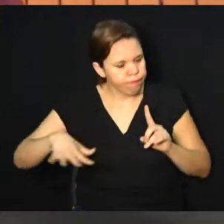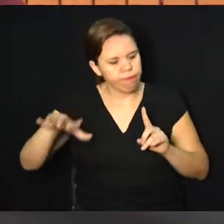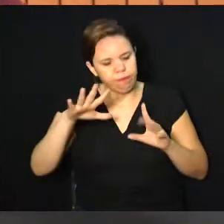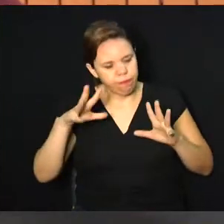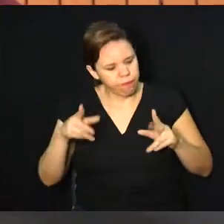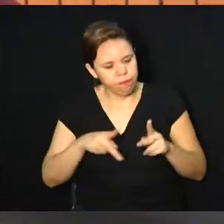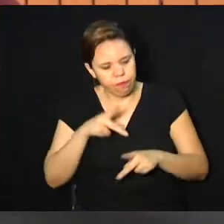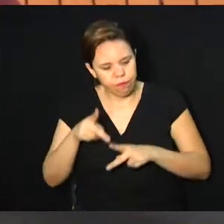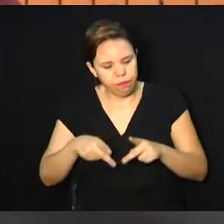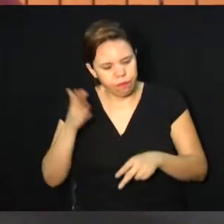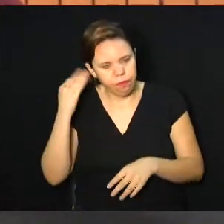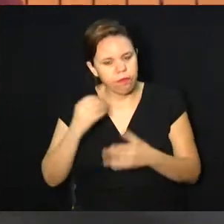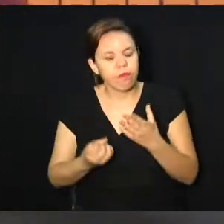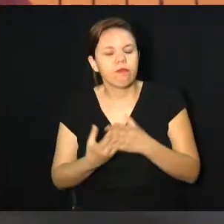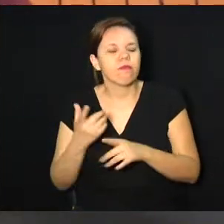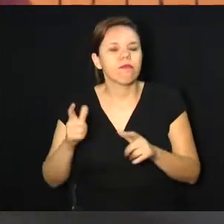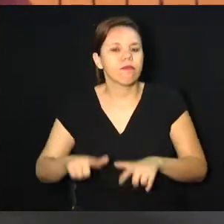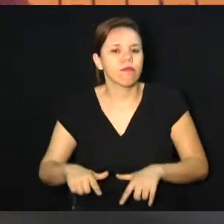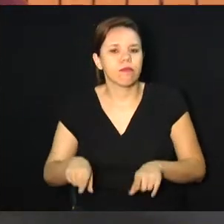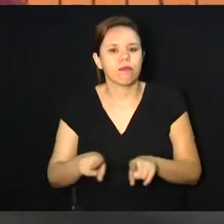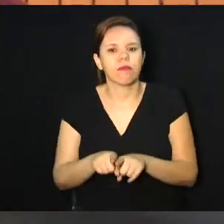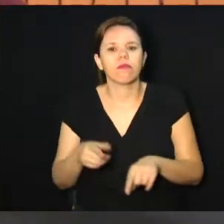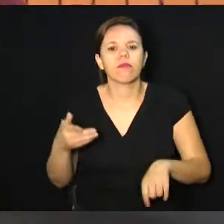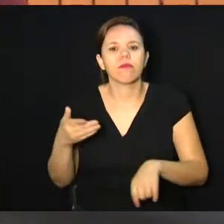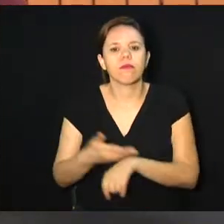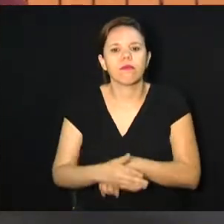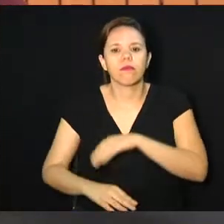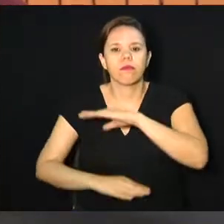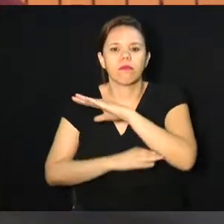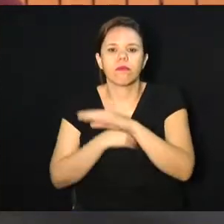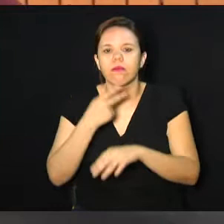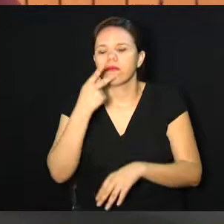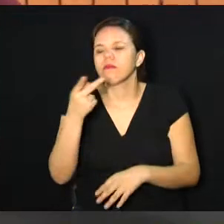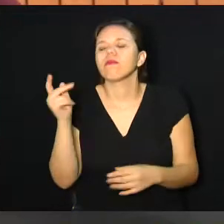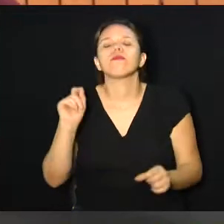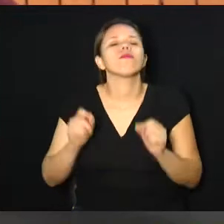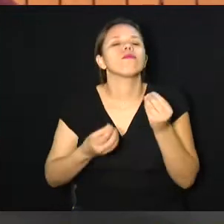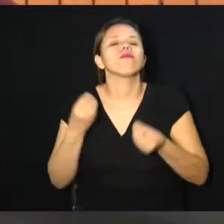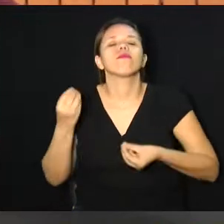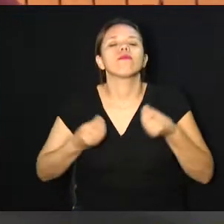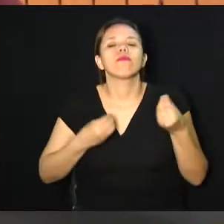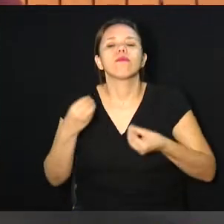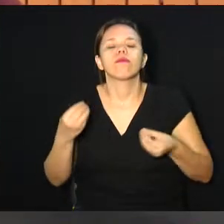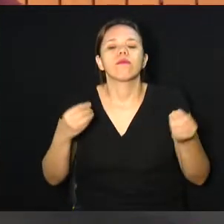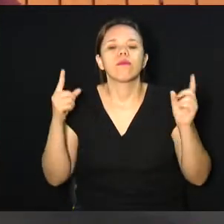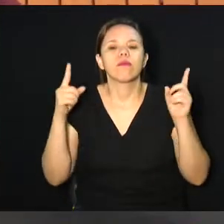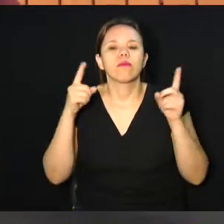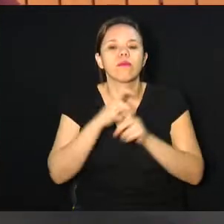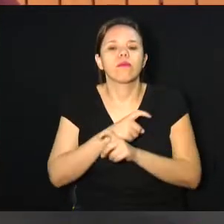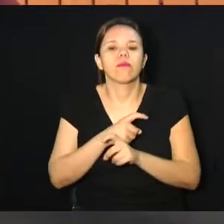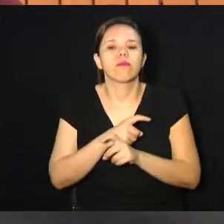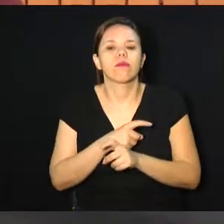Inclusive, uma pessoa ali na entrada da Câmara agora estava falando como é difícil